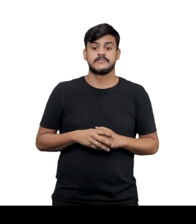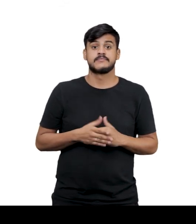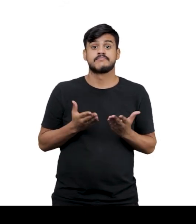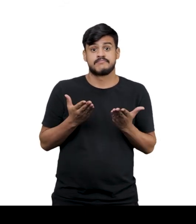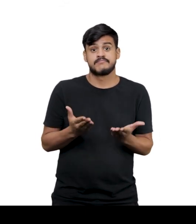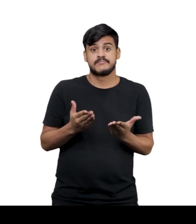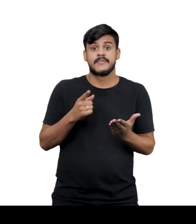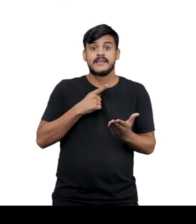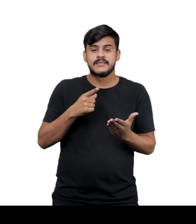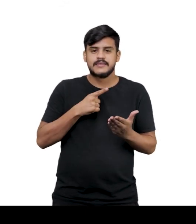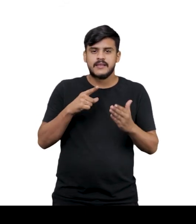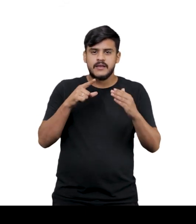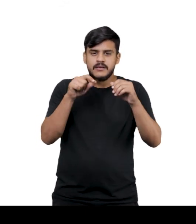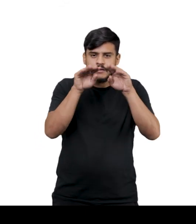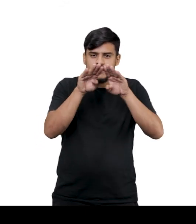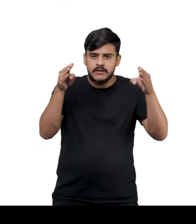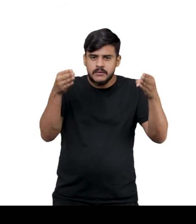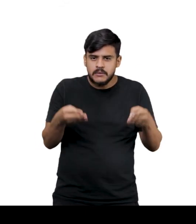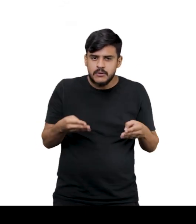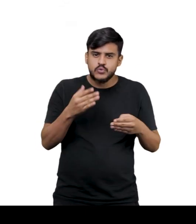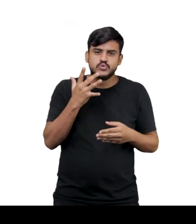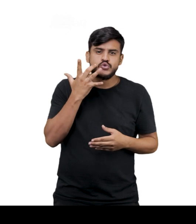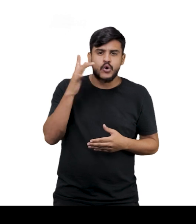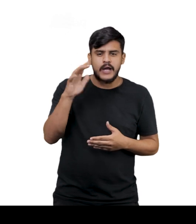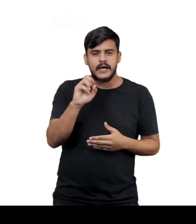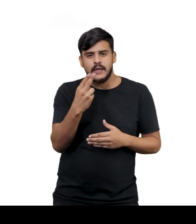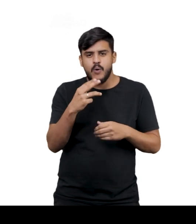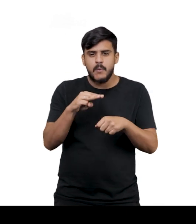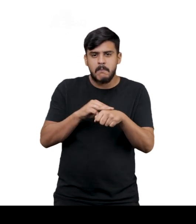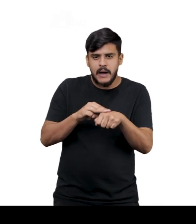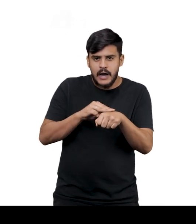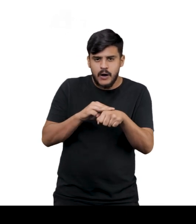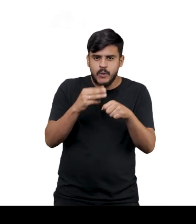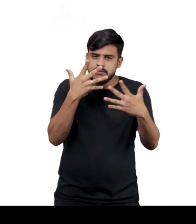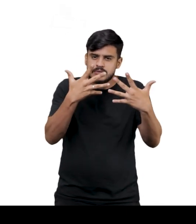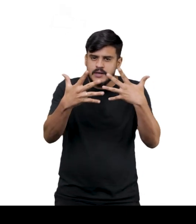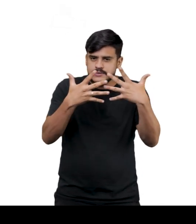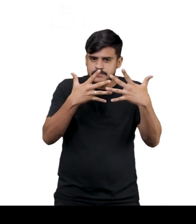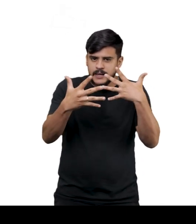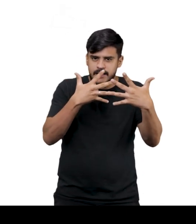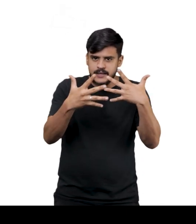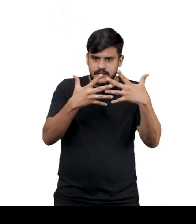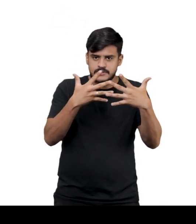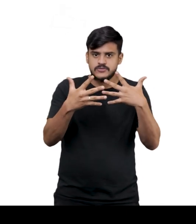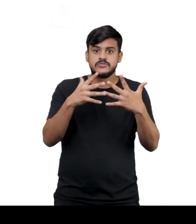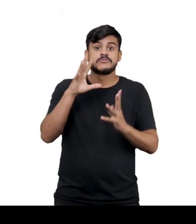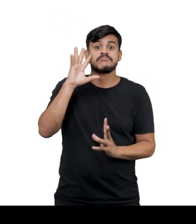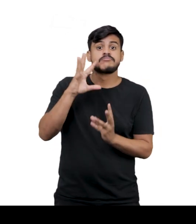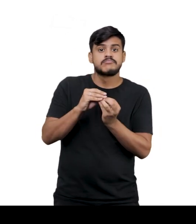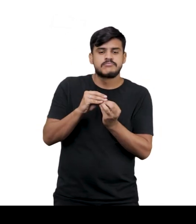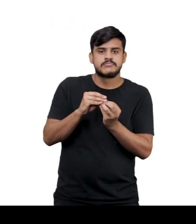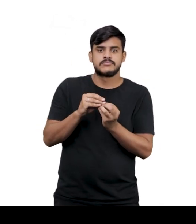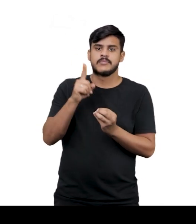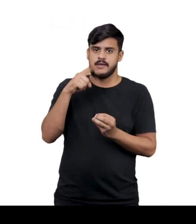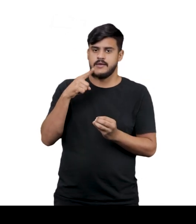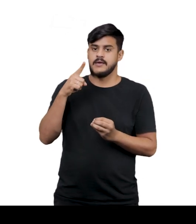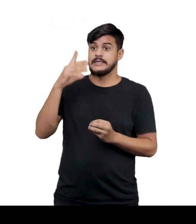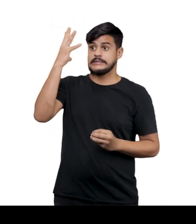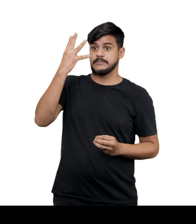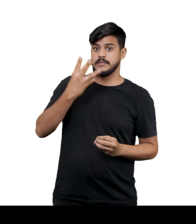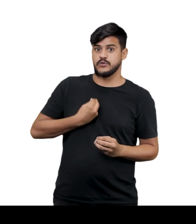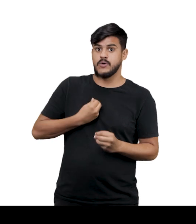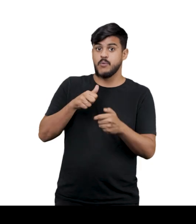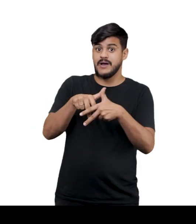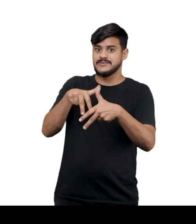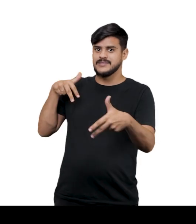Esse motivo aparece como uma silhueta dourada ou amarronzada, levemente translúcida, simbolizando a